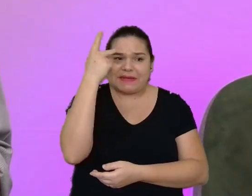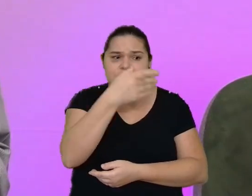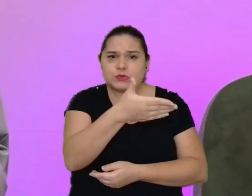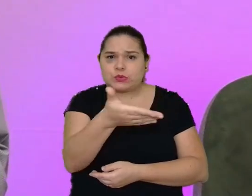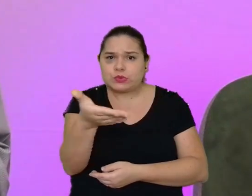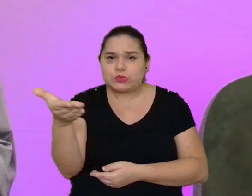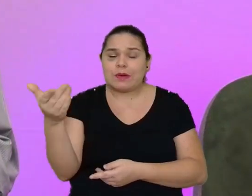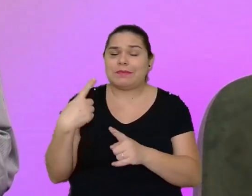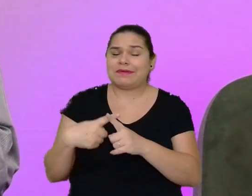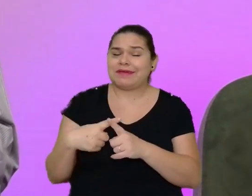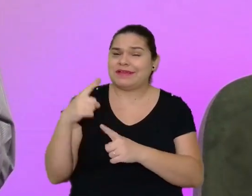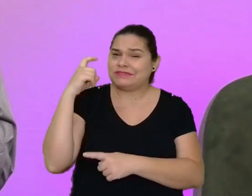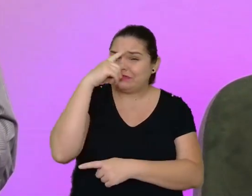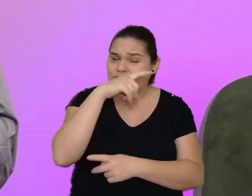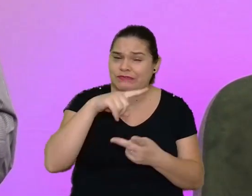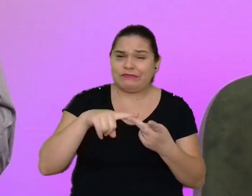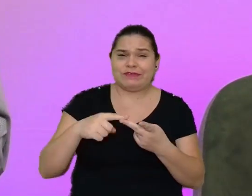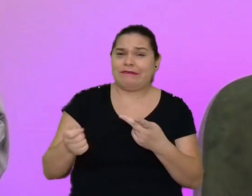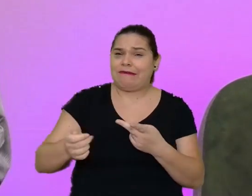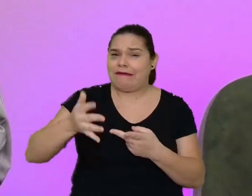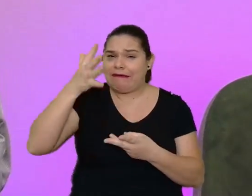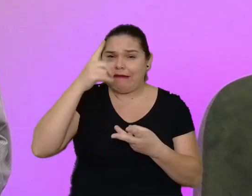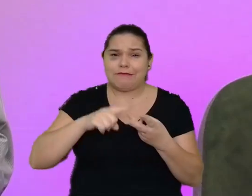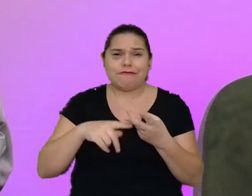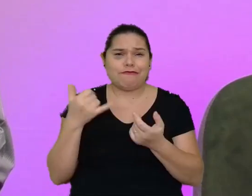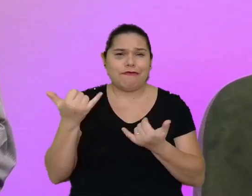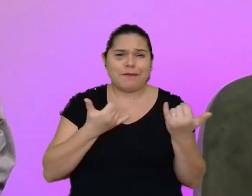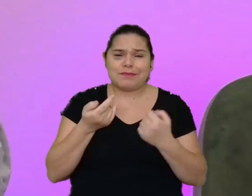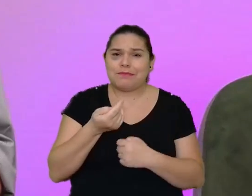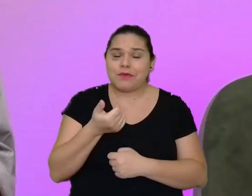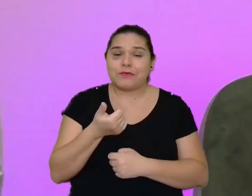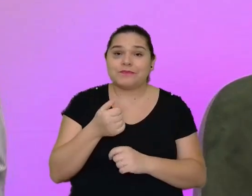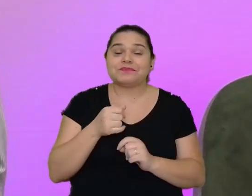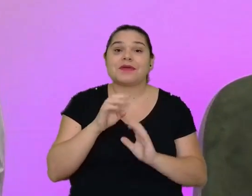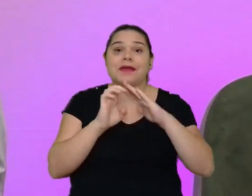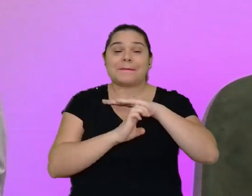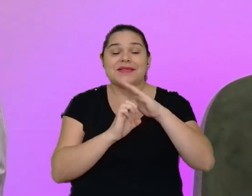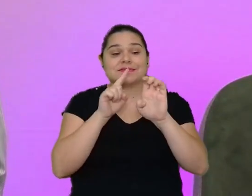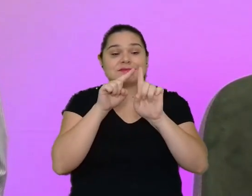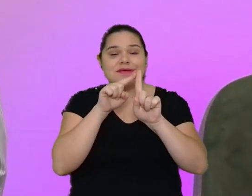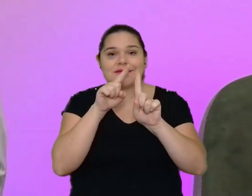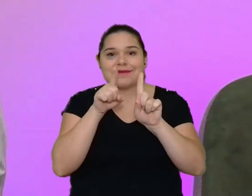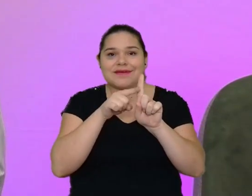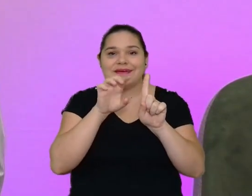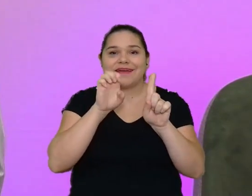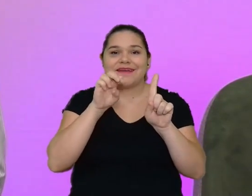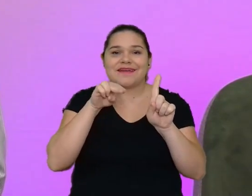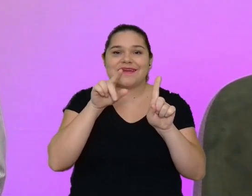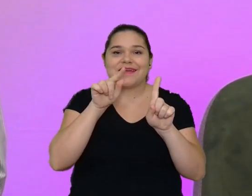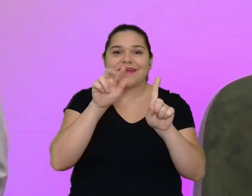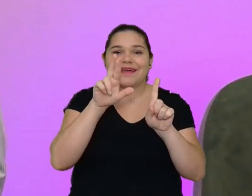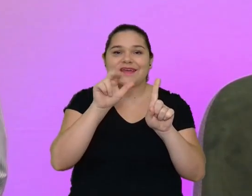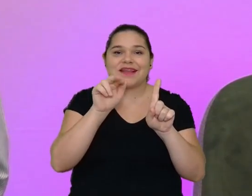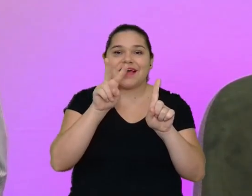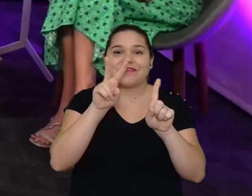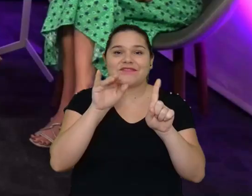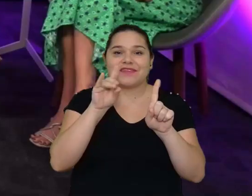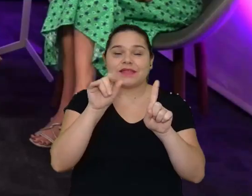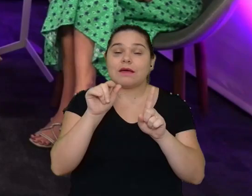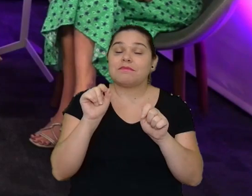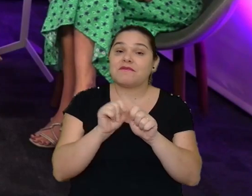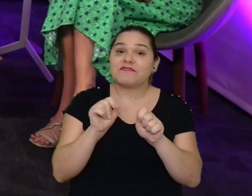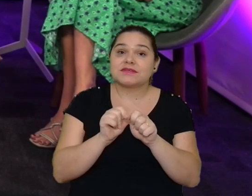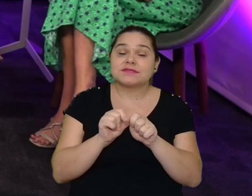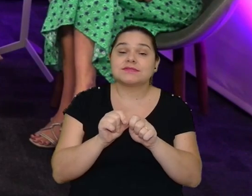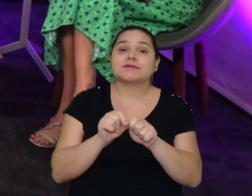pouca informação, e a Engravida foi montada para fazer essa jornada ser mais fácil, mais simples para as pessoas. Muito legal. Daí surgiu a